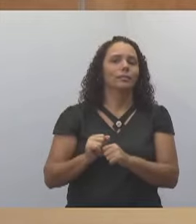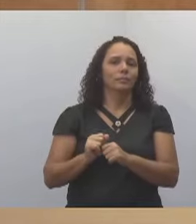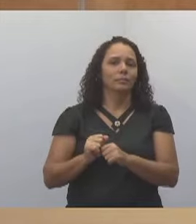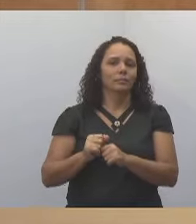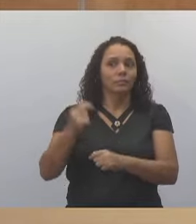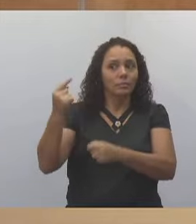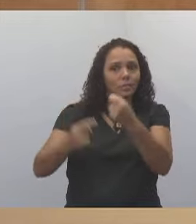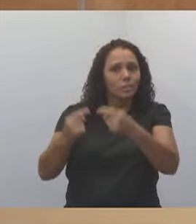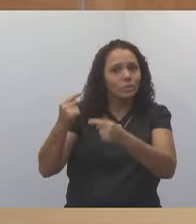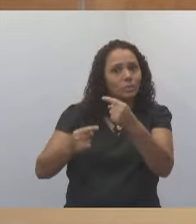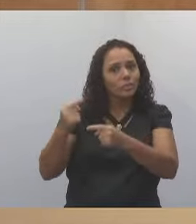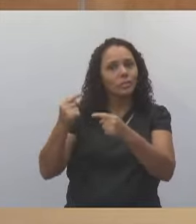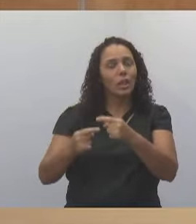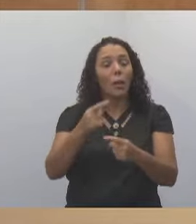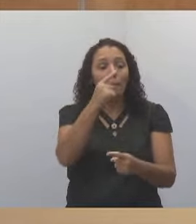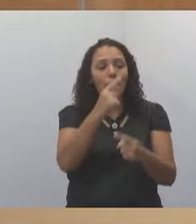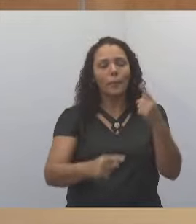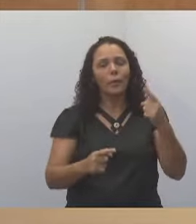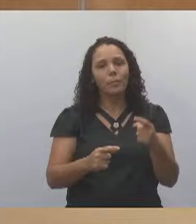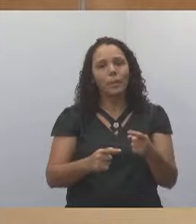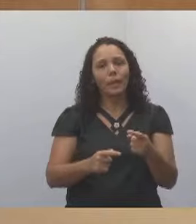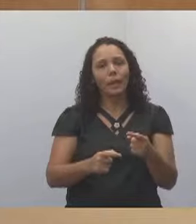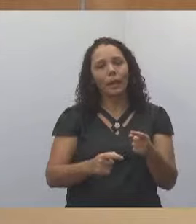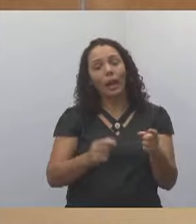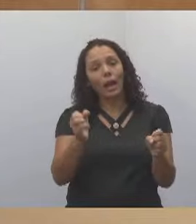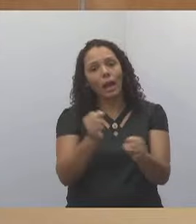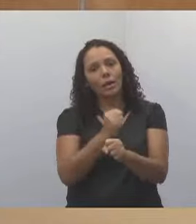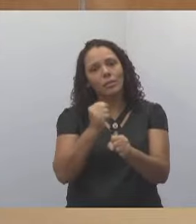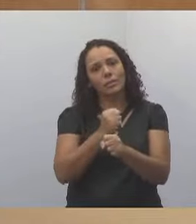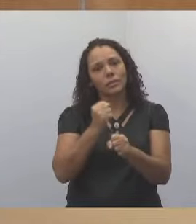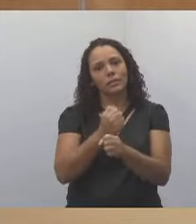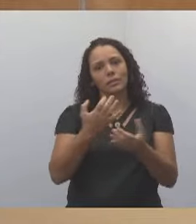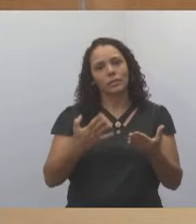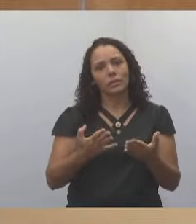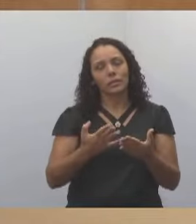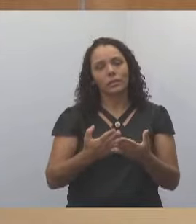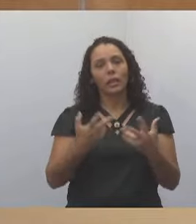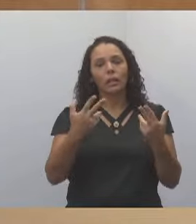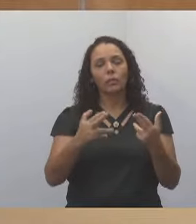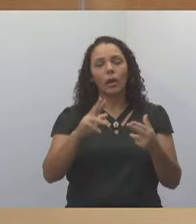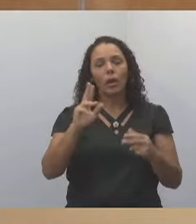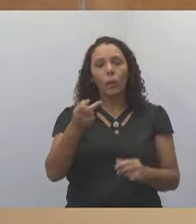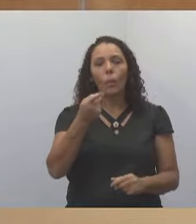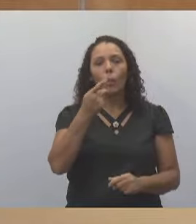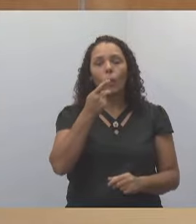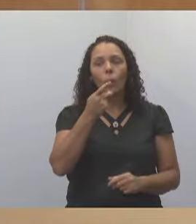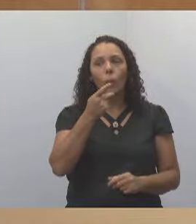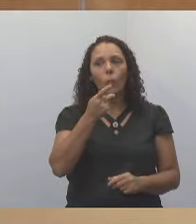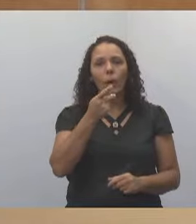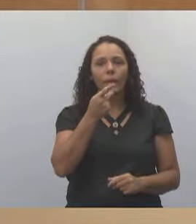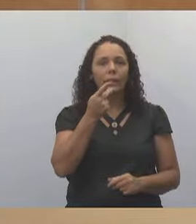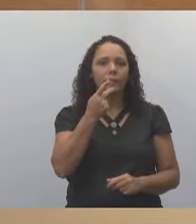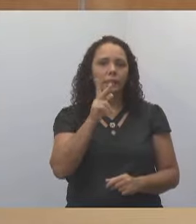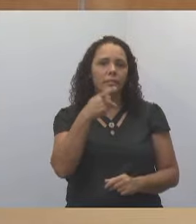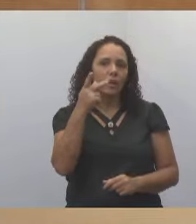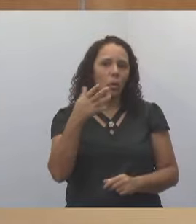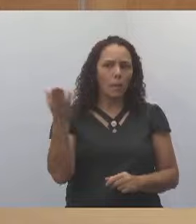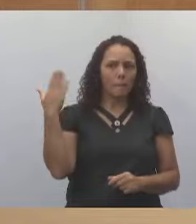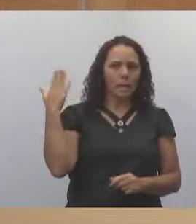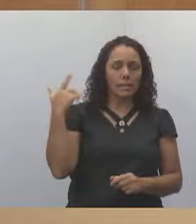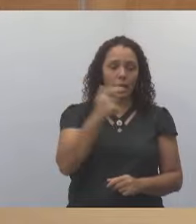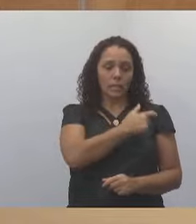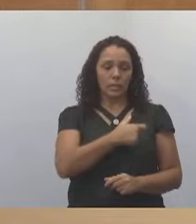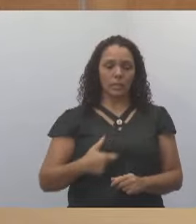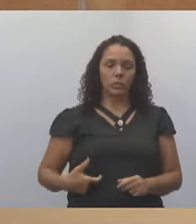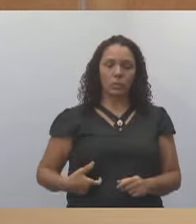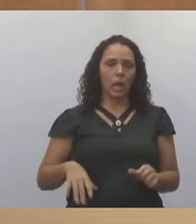como foi, acho que o Hernani citou, a obrigatoriedade do uso de segurança, cinto de segurança, que veio numa normativa,